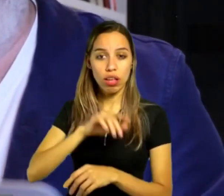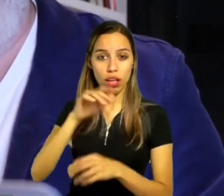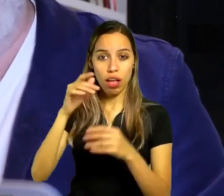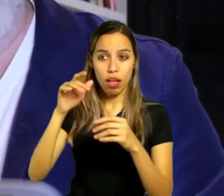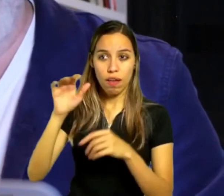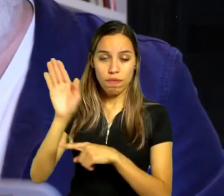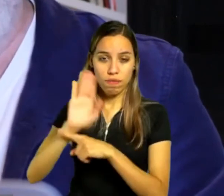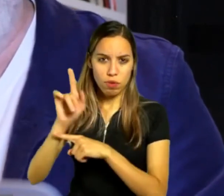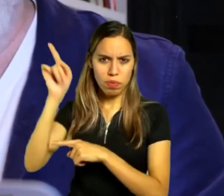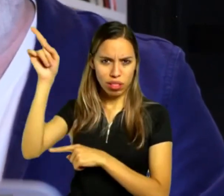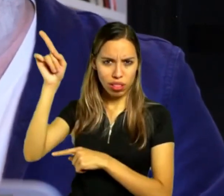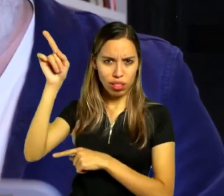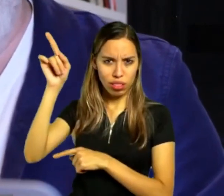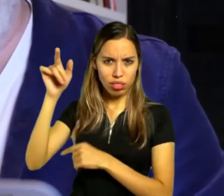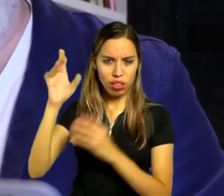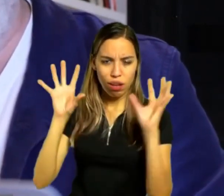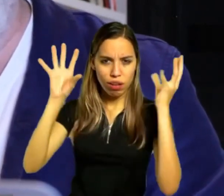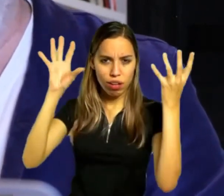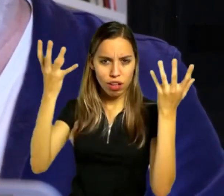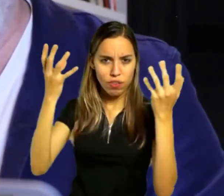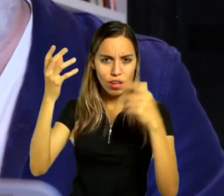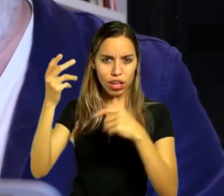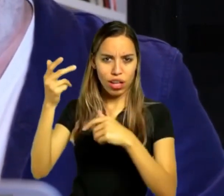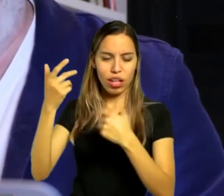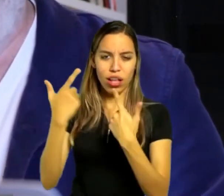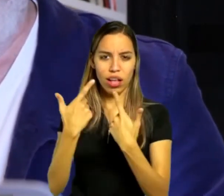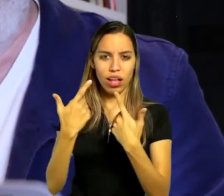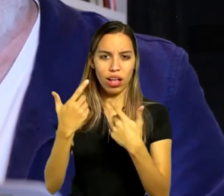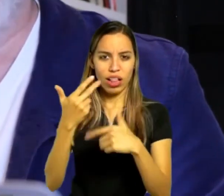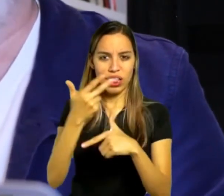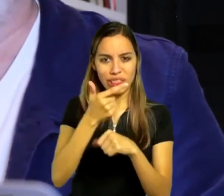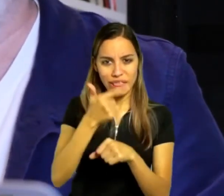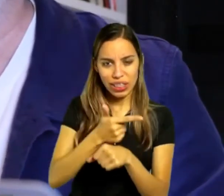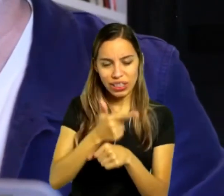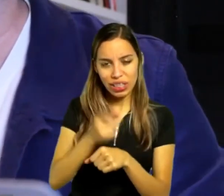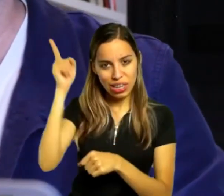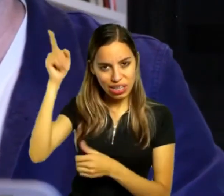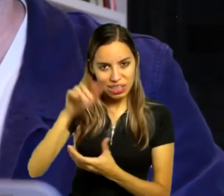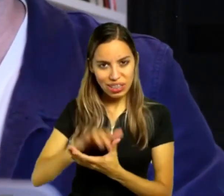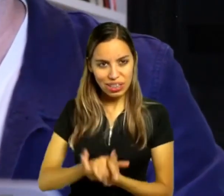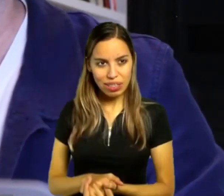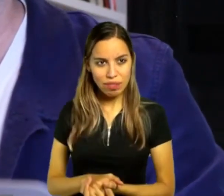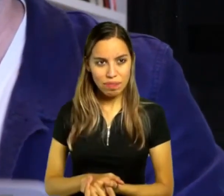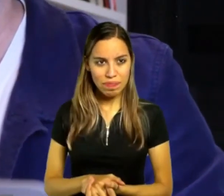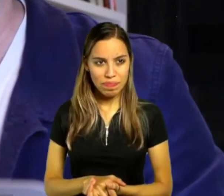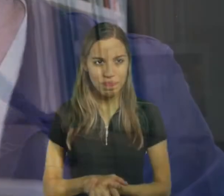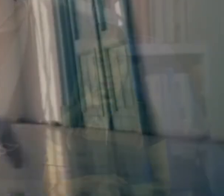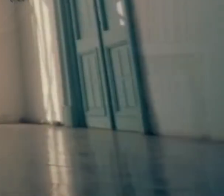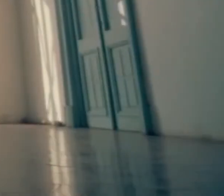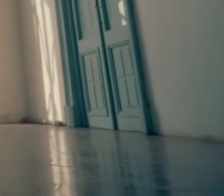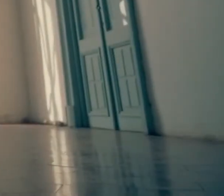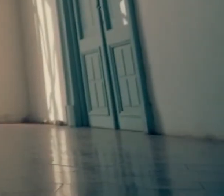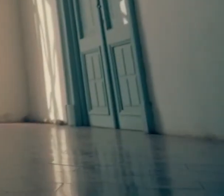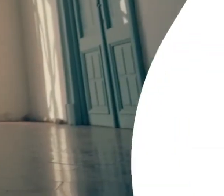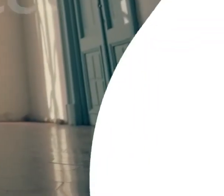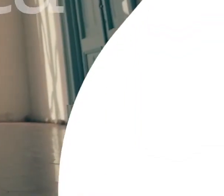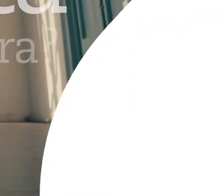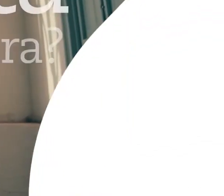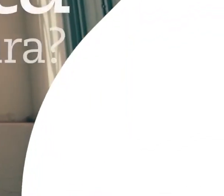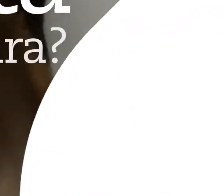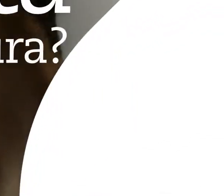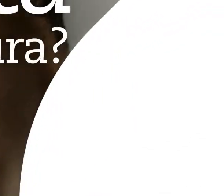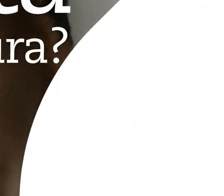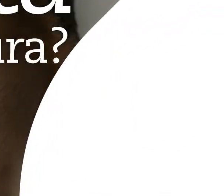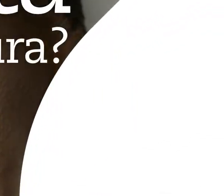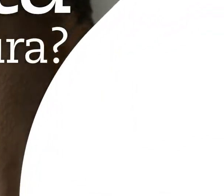Festival Literário Internacional de Itabira, que vem cheio de novidade. Nina, por favor, coloca no ar o vídeo.